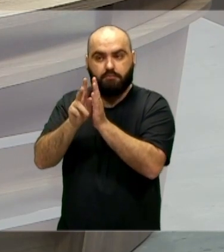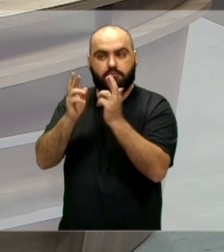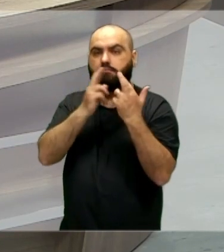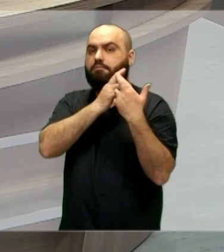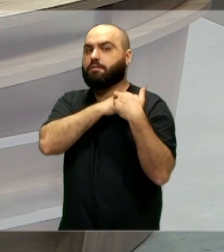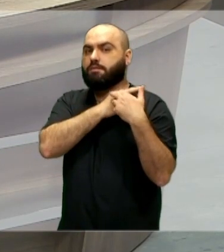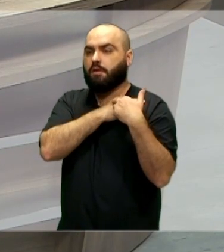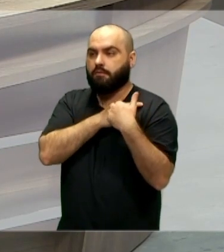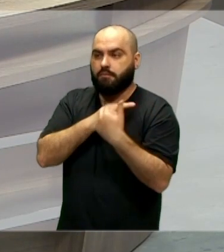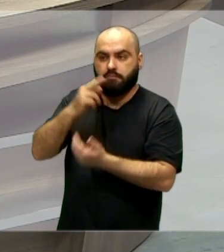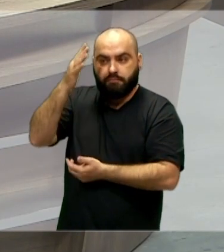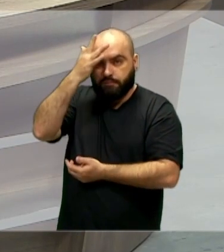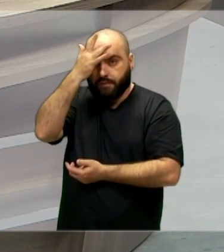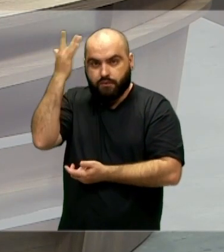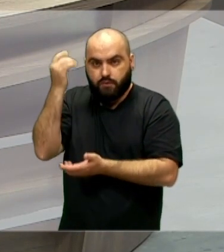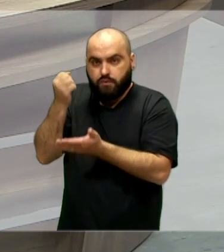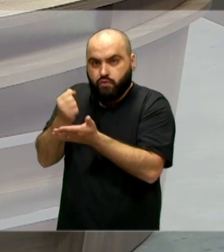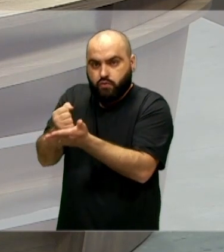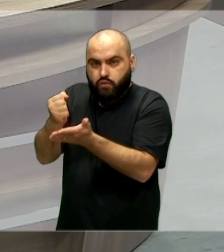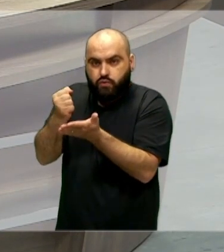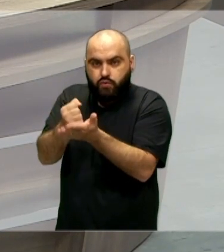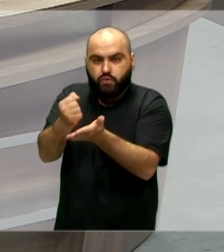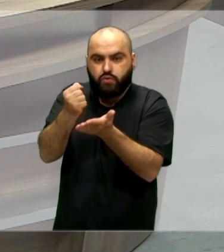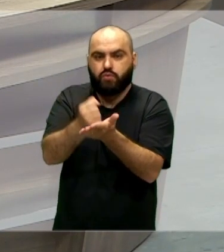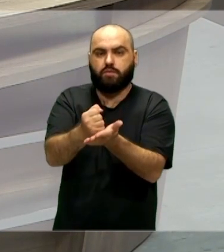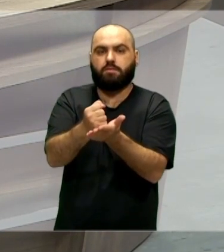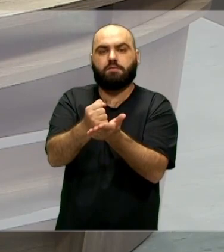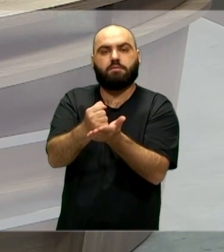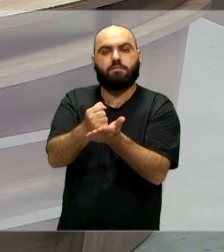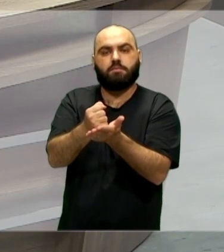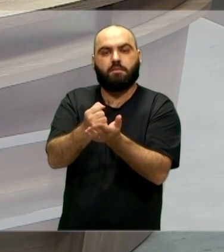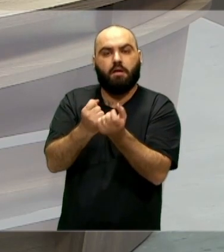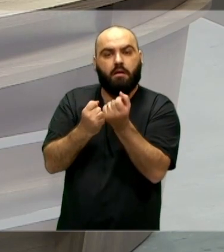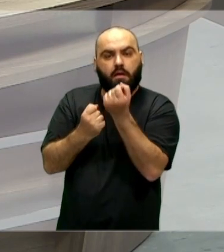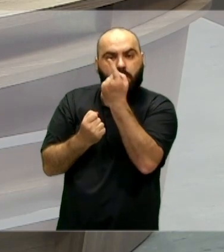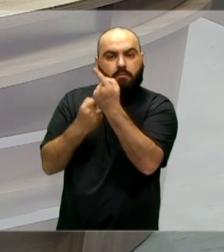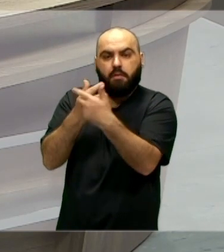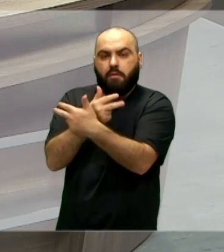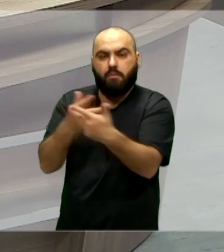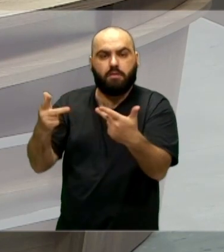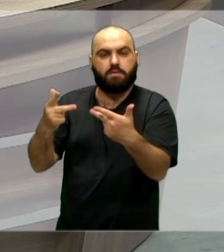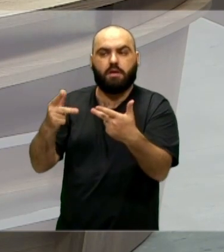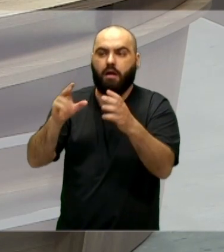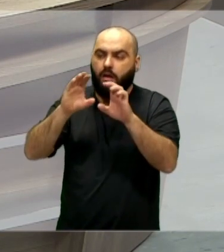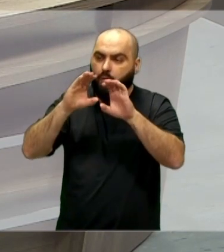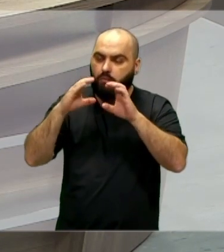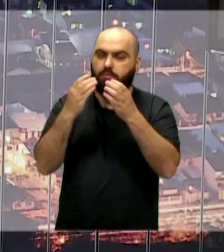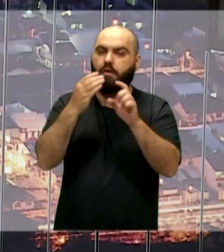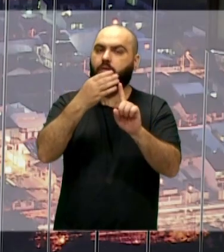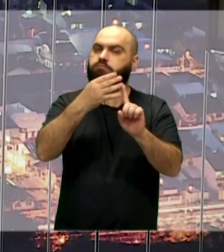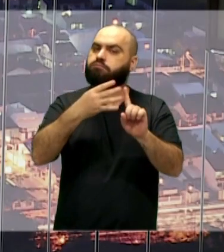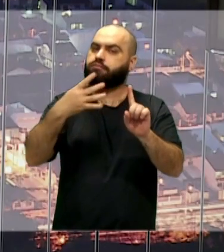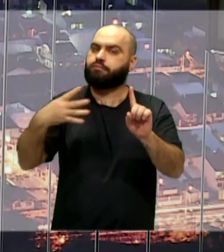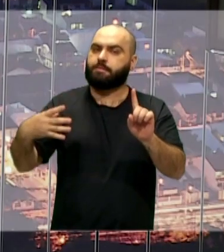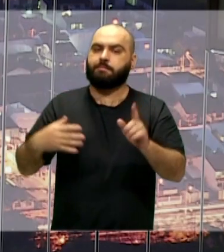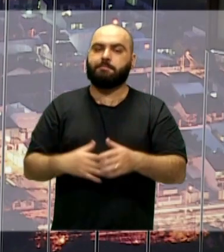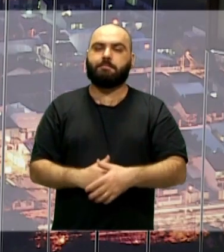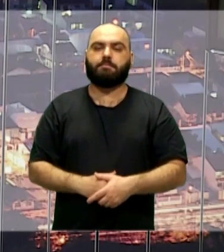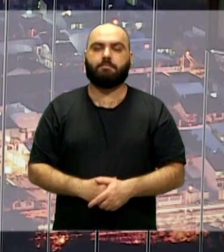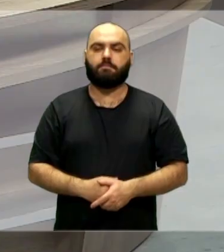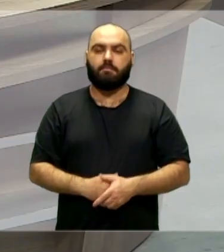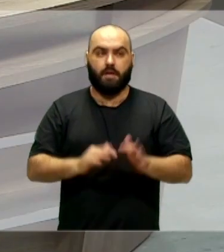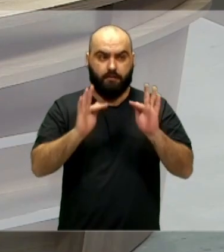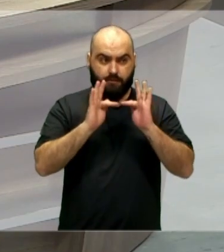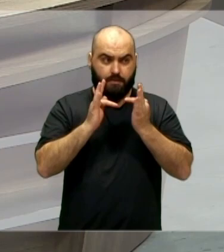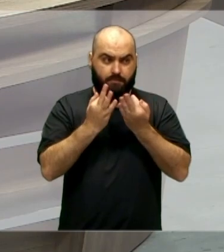fazer esse acolhimento e auxiliar em algumas demandas com relação à comunidade LGBT. E como é necessário esse acolhimento da